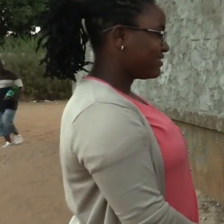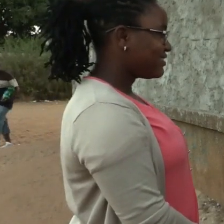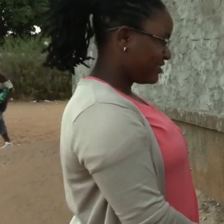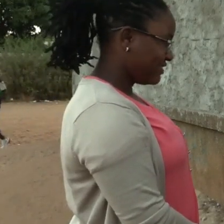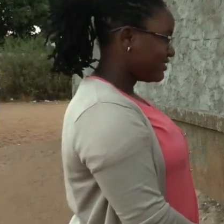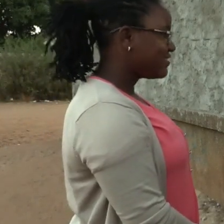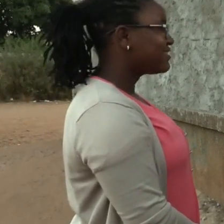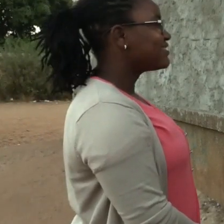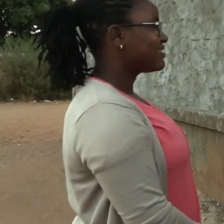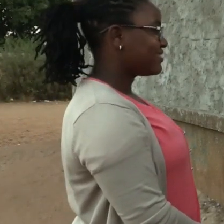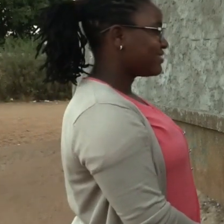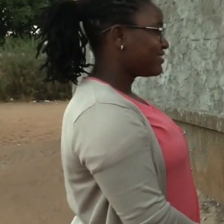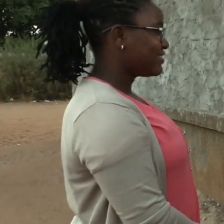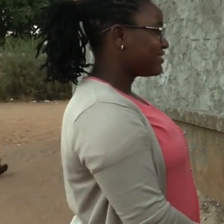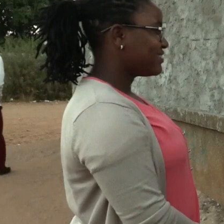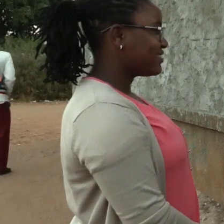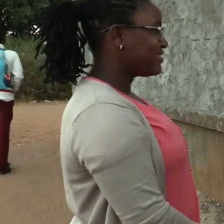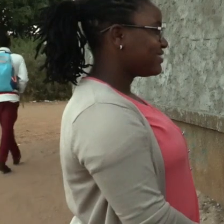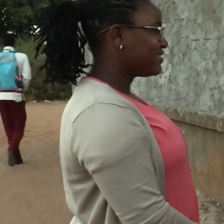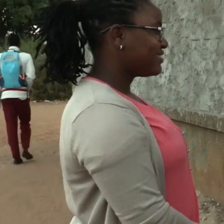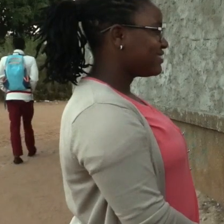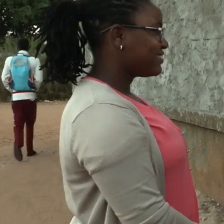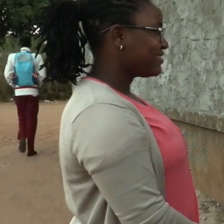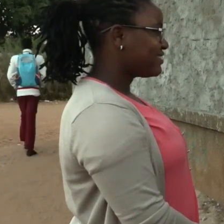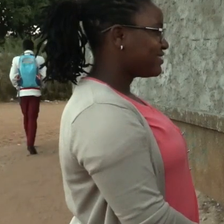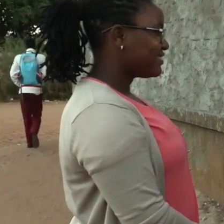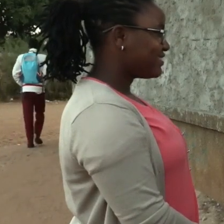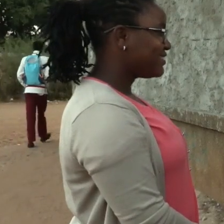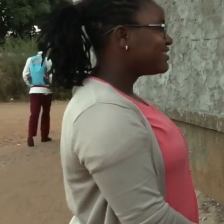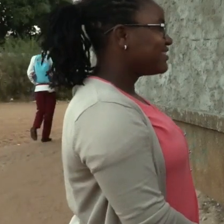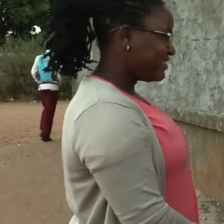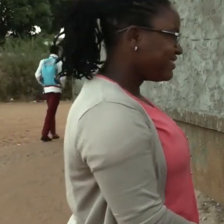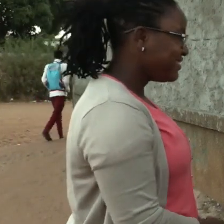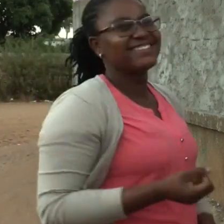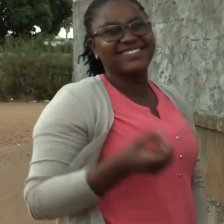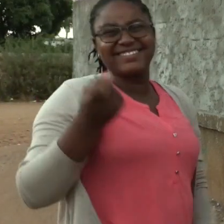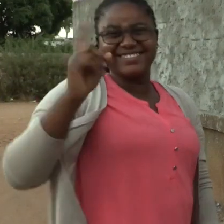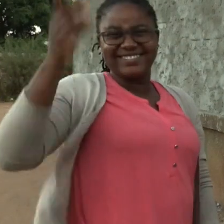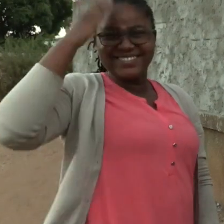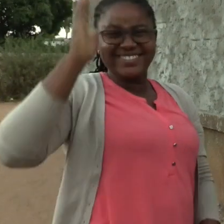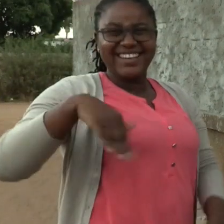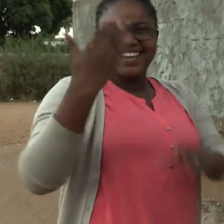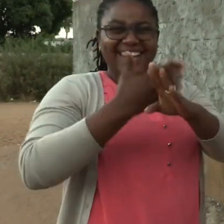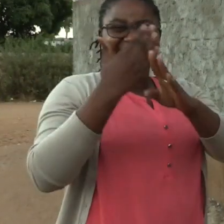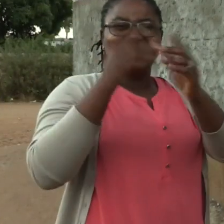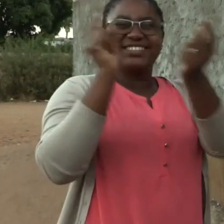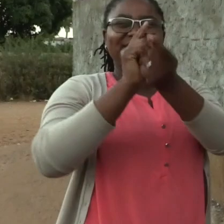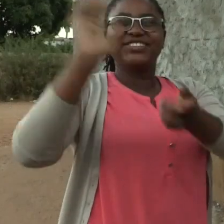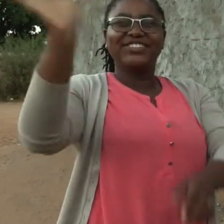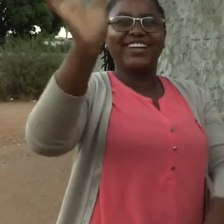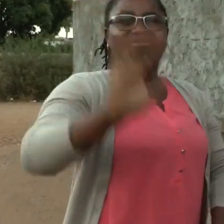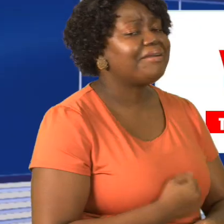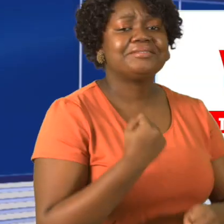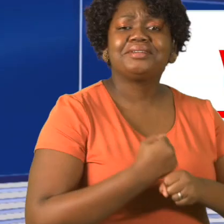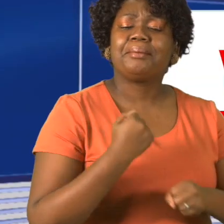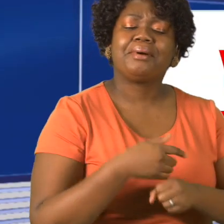Ministério dos Transportes e Comunicações Não se esqueça de exercitar aí em